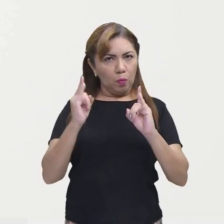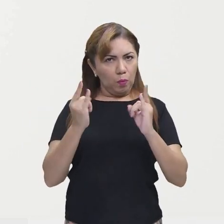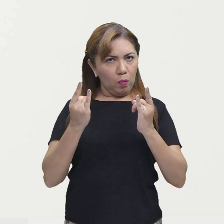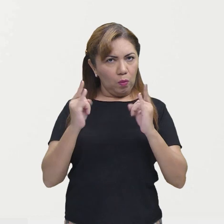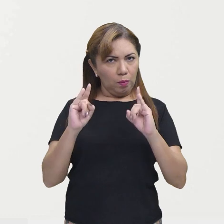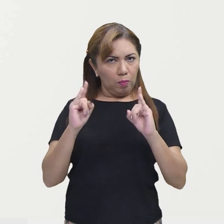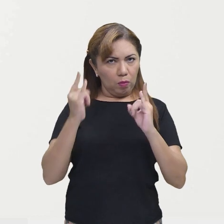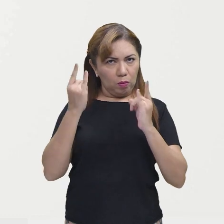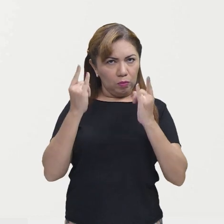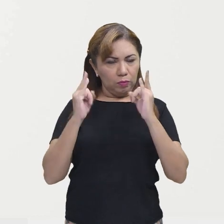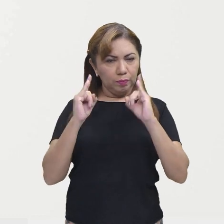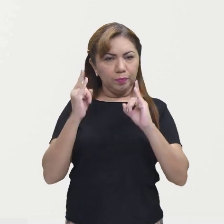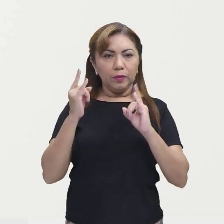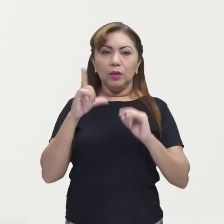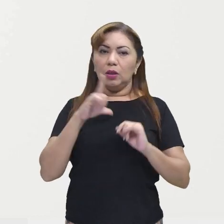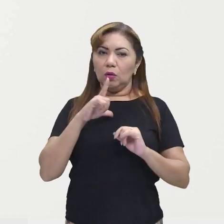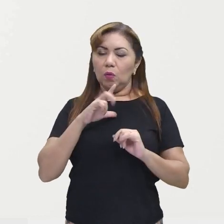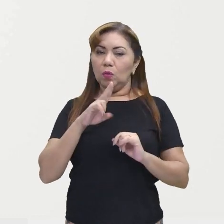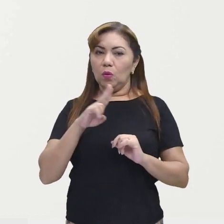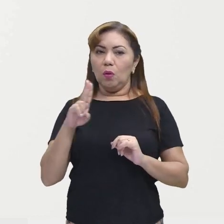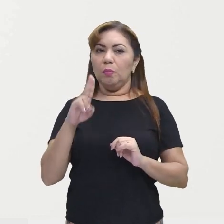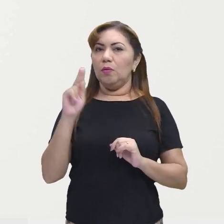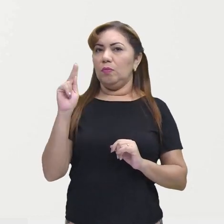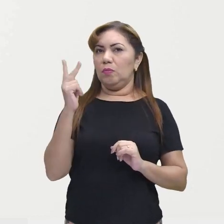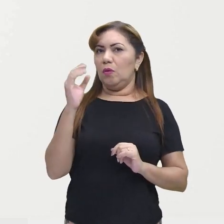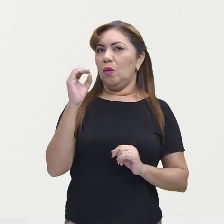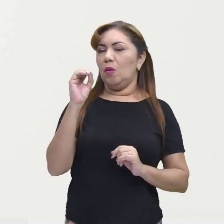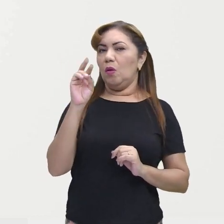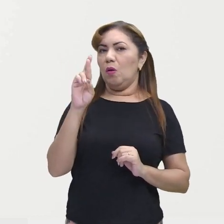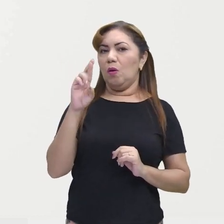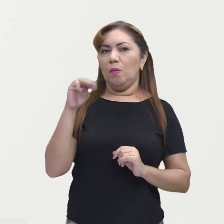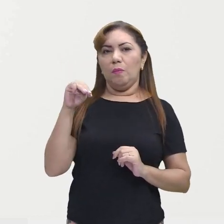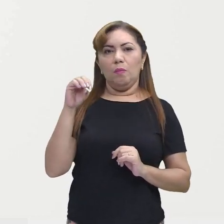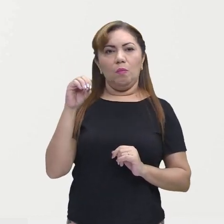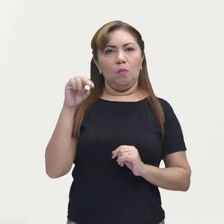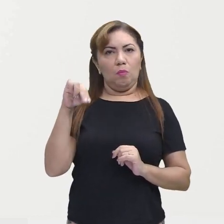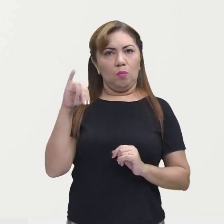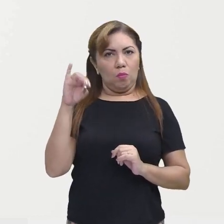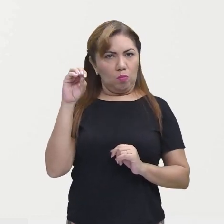várias mudanças nos homens. Como você pode ver na próxima imagem,